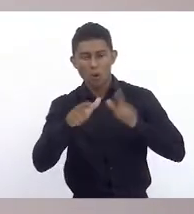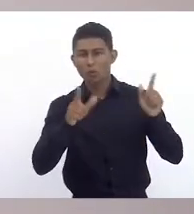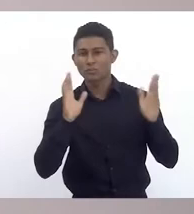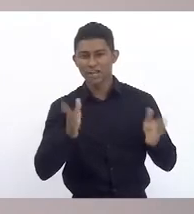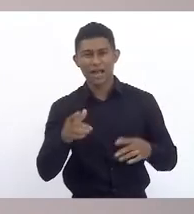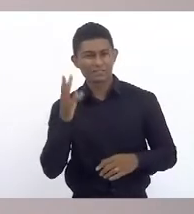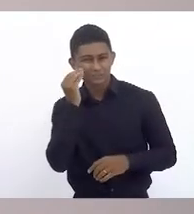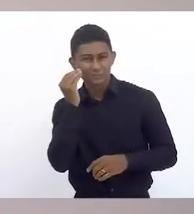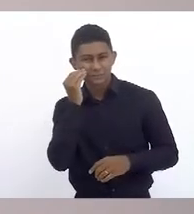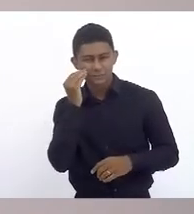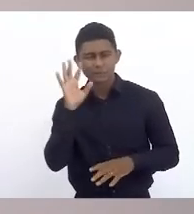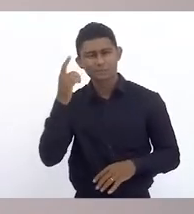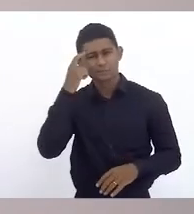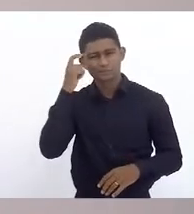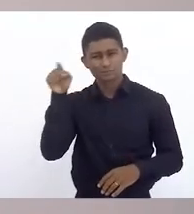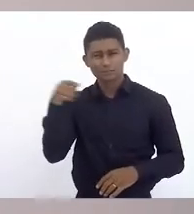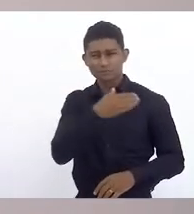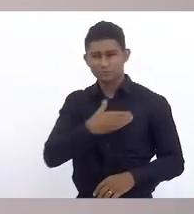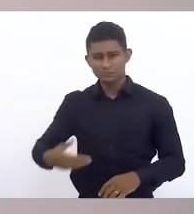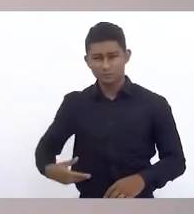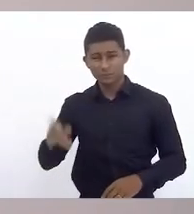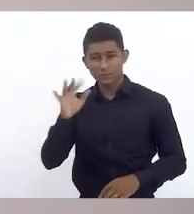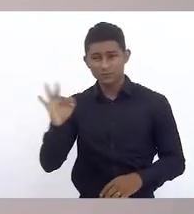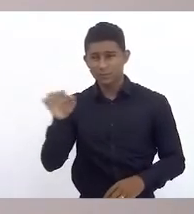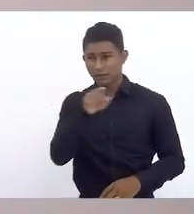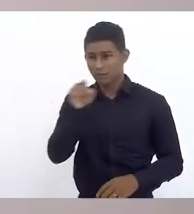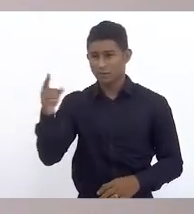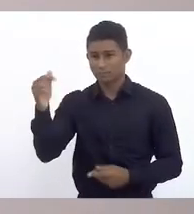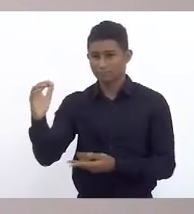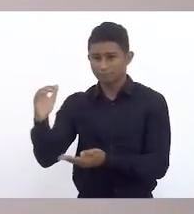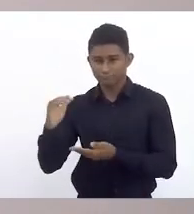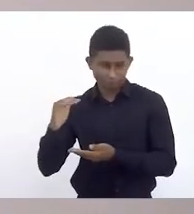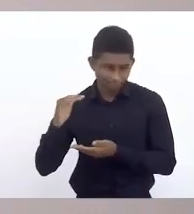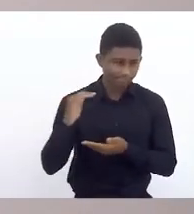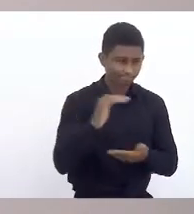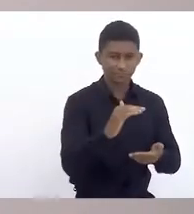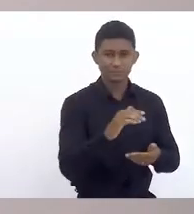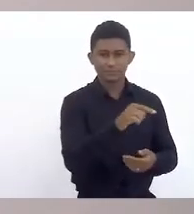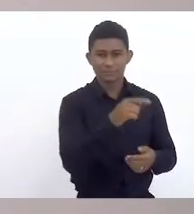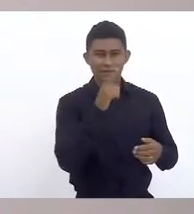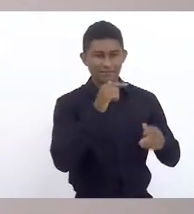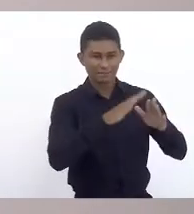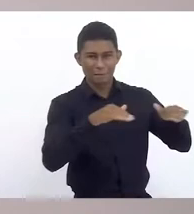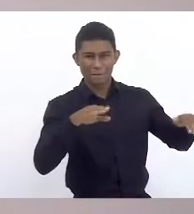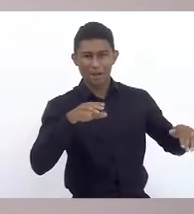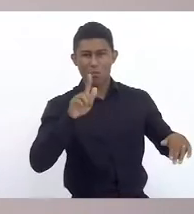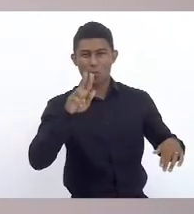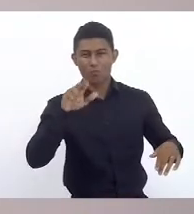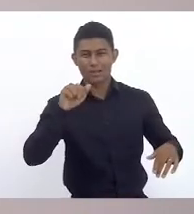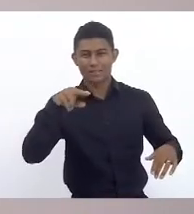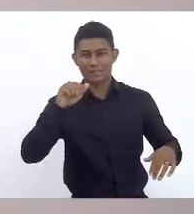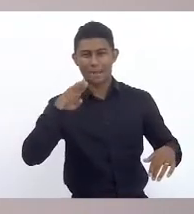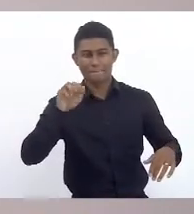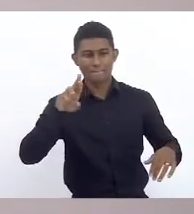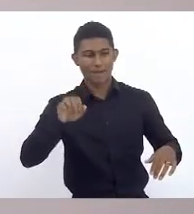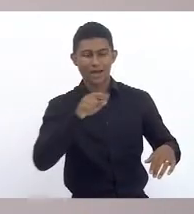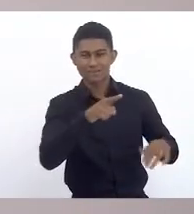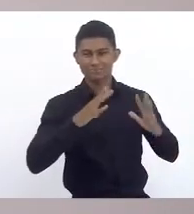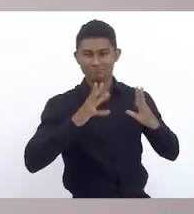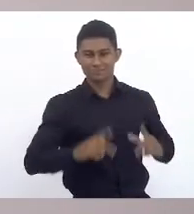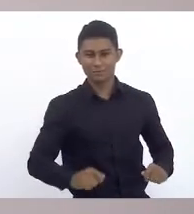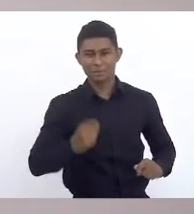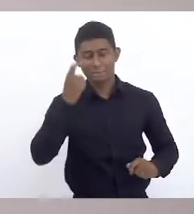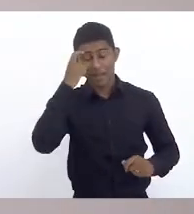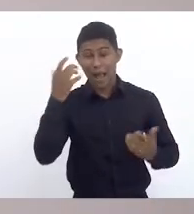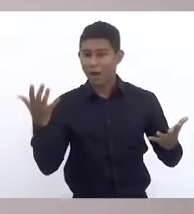antes o governo federal investe na despoluição da Baía de Guanabara, muito bem, agora vai ser feito com recurso próprio, com recurso do Rio de Janeiro. Por que não abater